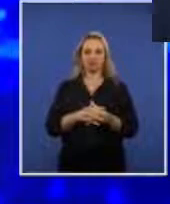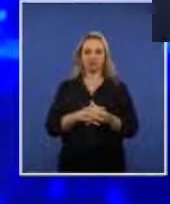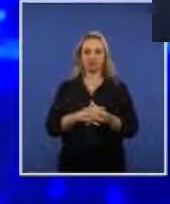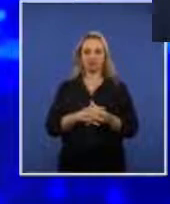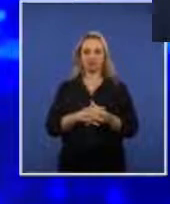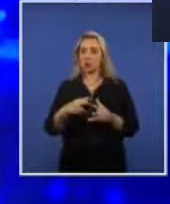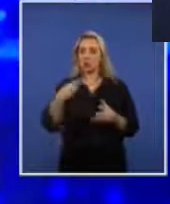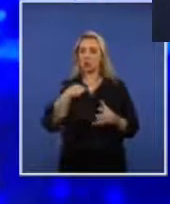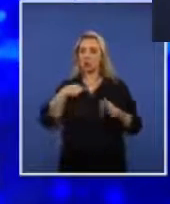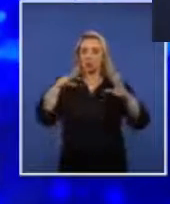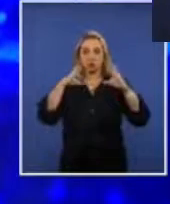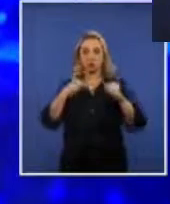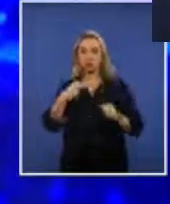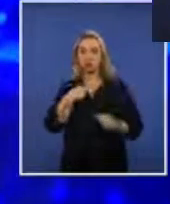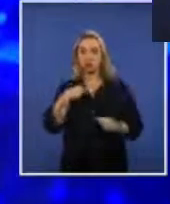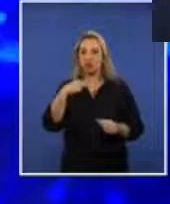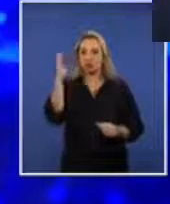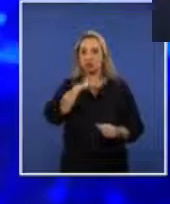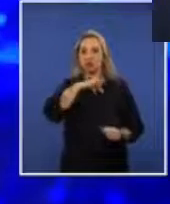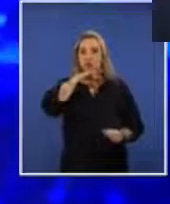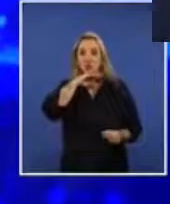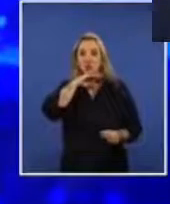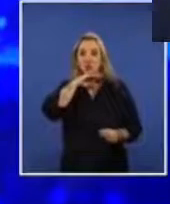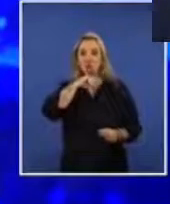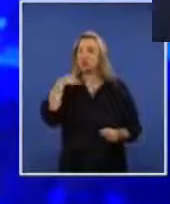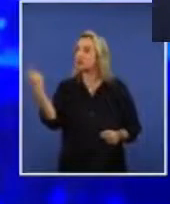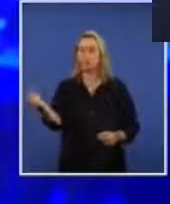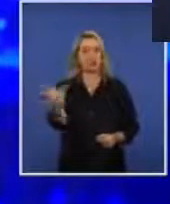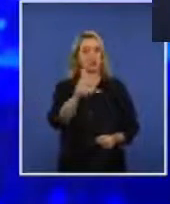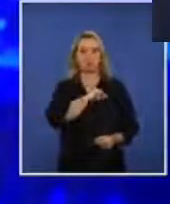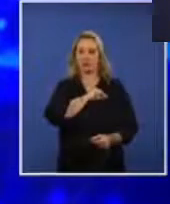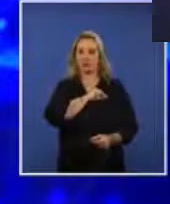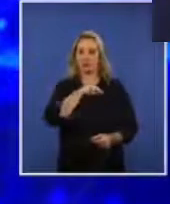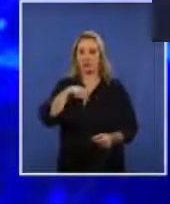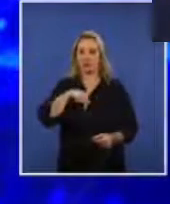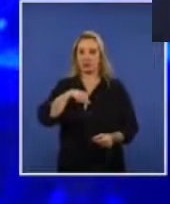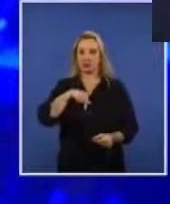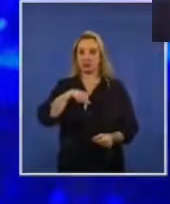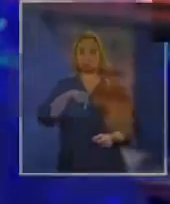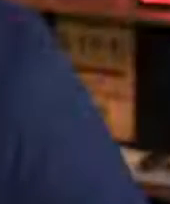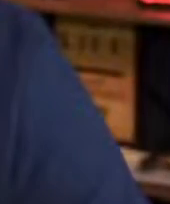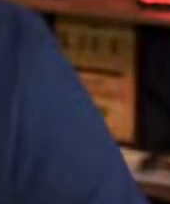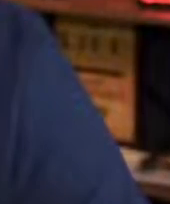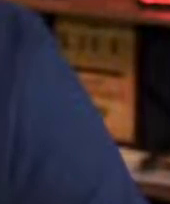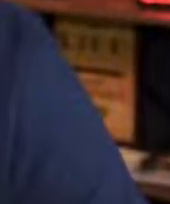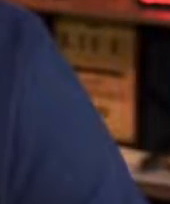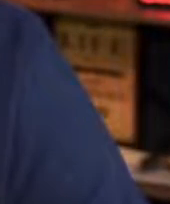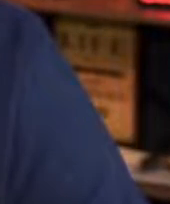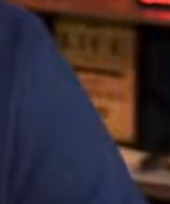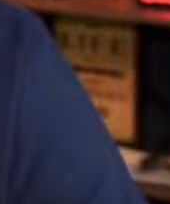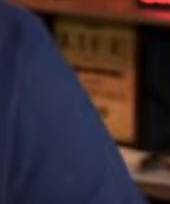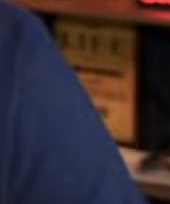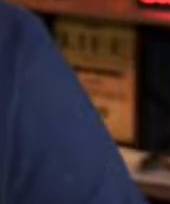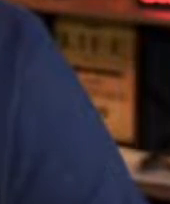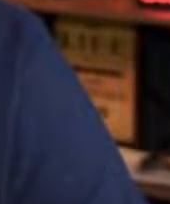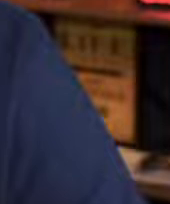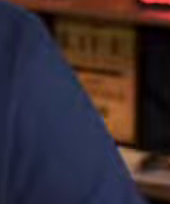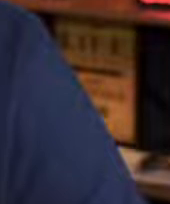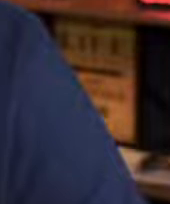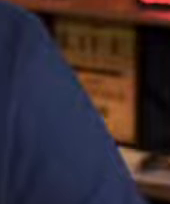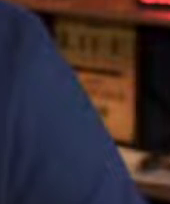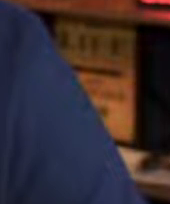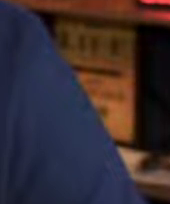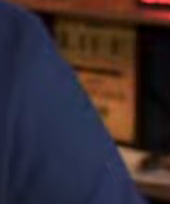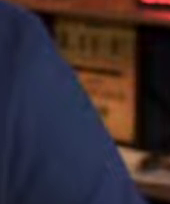de tudo que não presta no Brasil. Nós não merecemos isso para a nossa pátria. Ó, sinceramente, eu não consigo imaginar